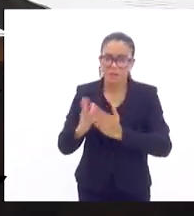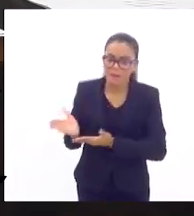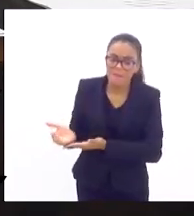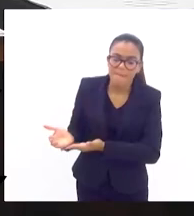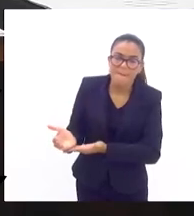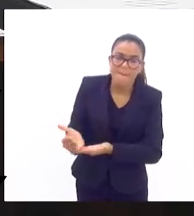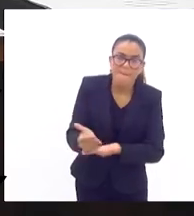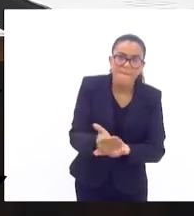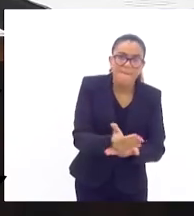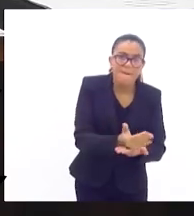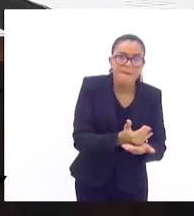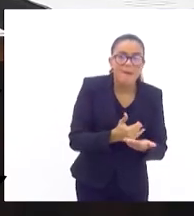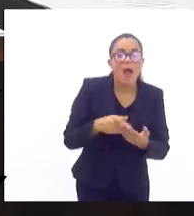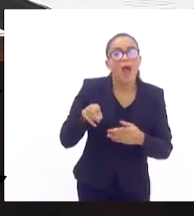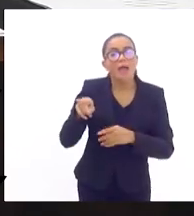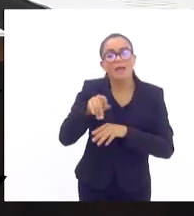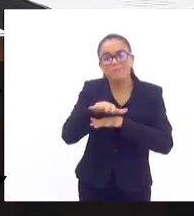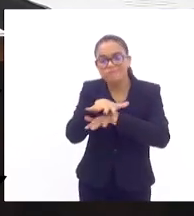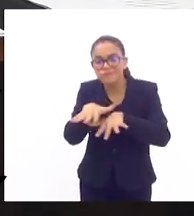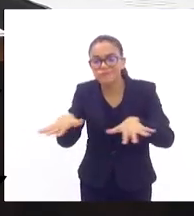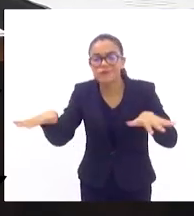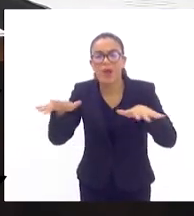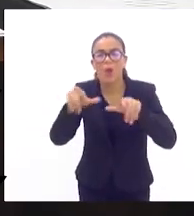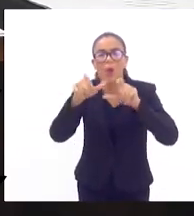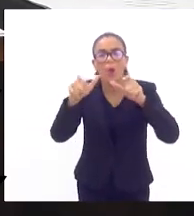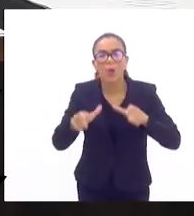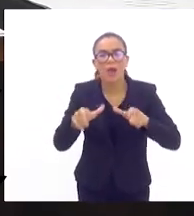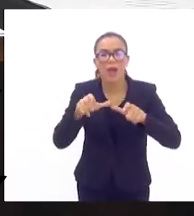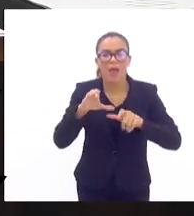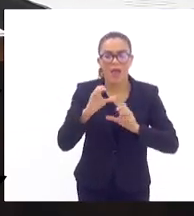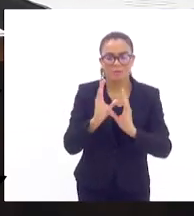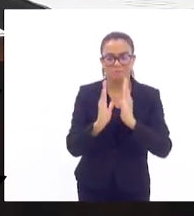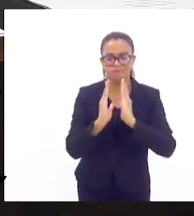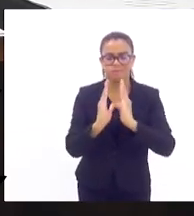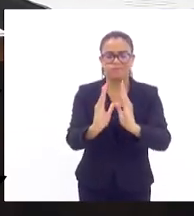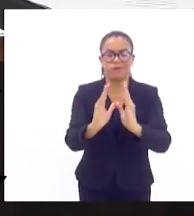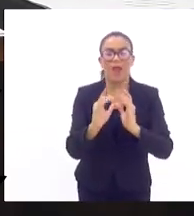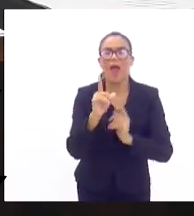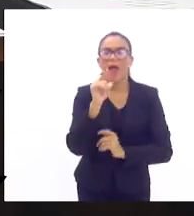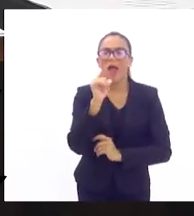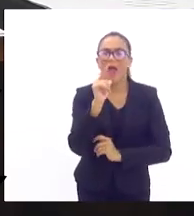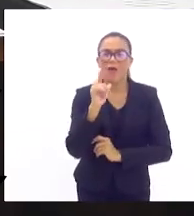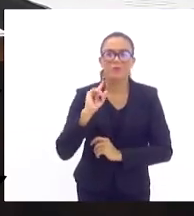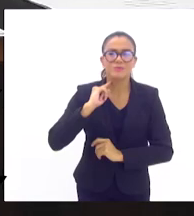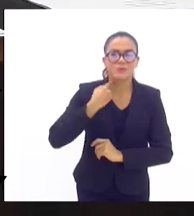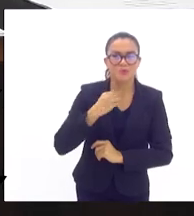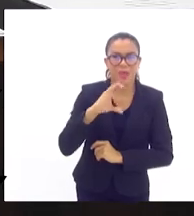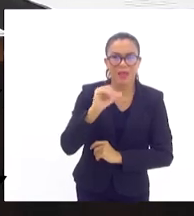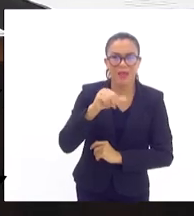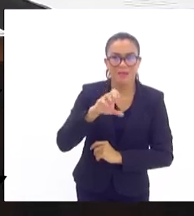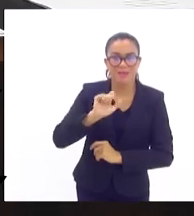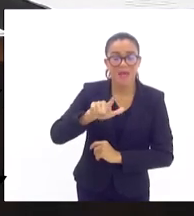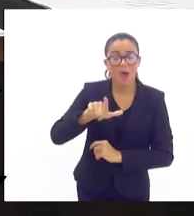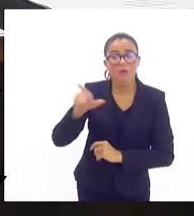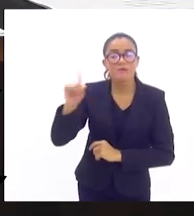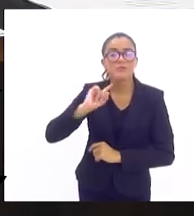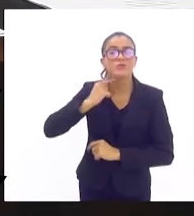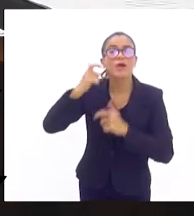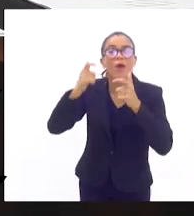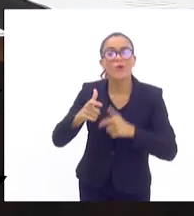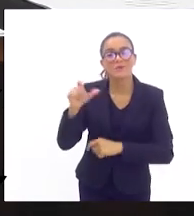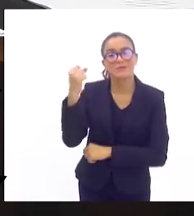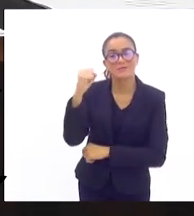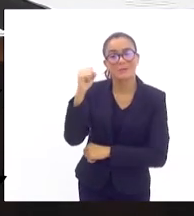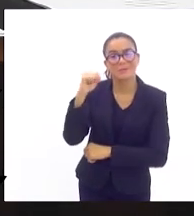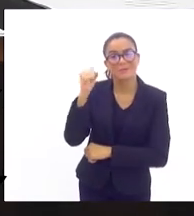E essa galeria dos pluviais vai parar num canal, que vai parar no rio e que vai poluir a Baía de Sepetiba. Isso que é tempo